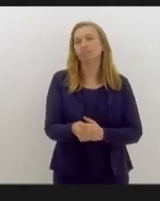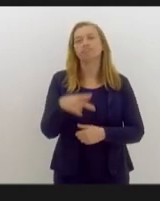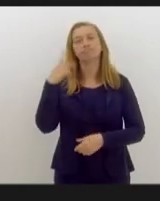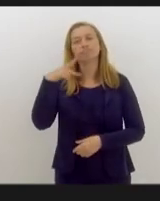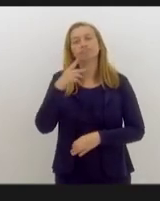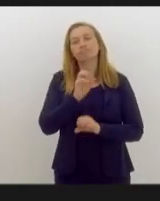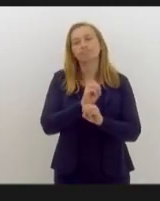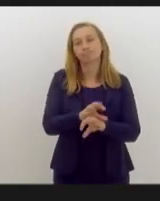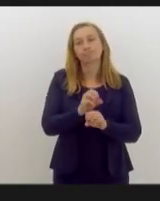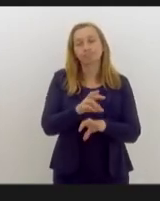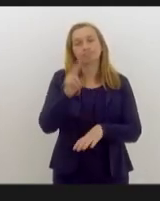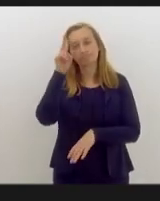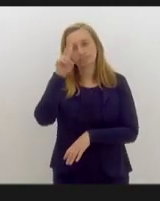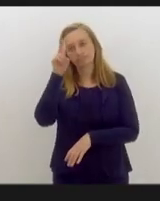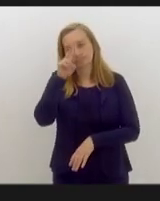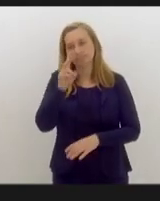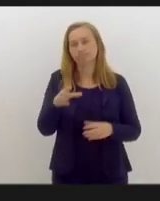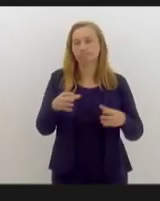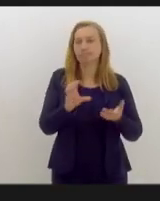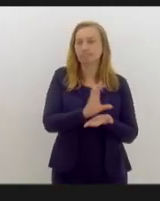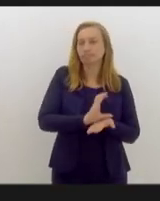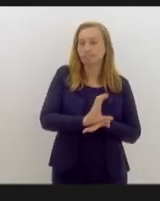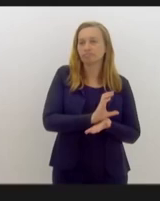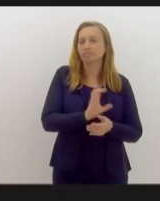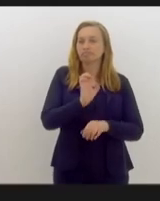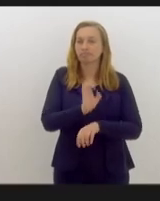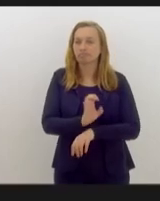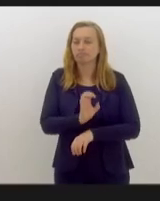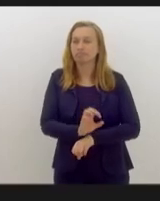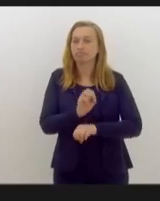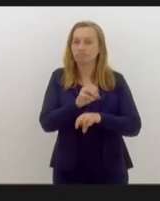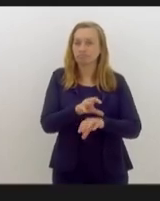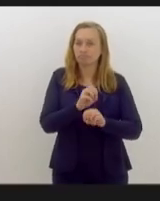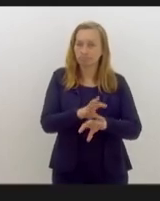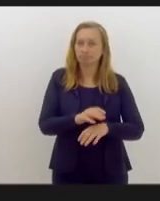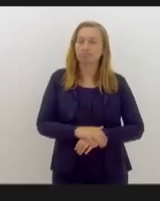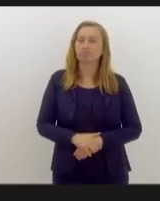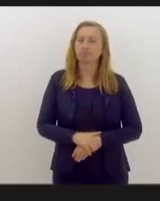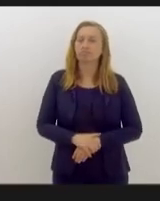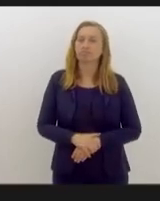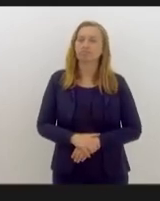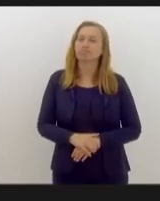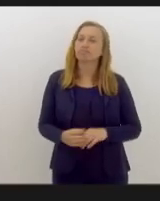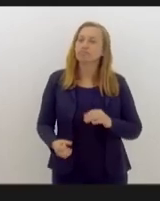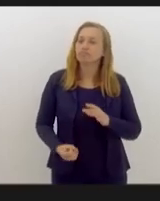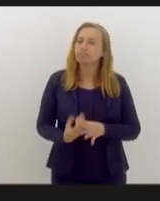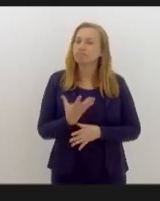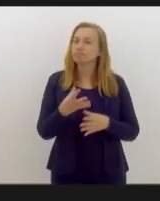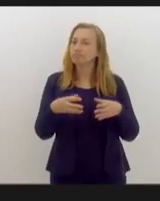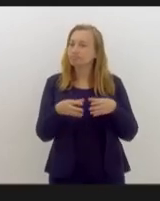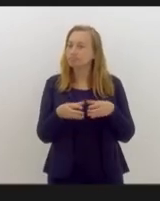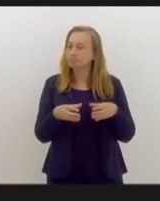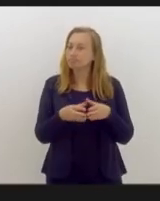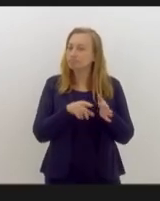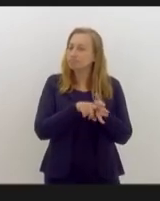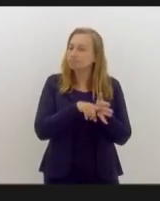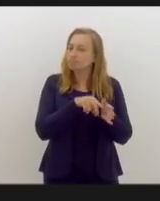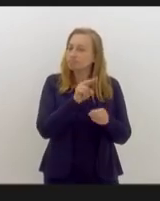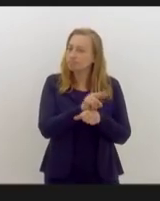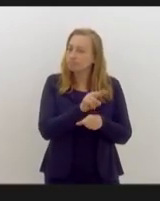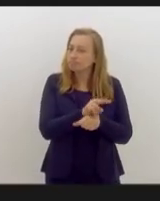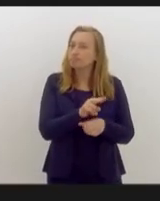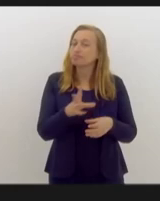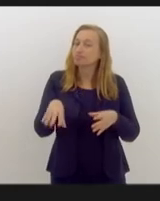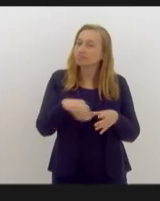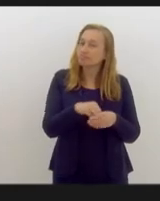educacionais. Lembro que o Conselho Estadual de Educação é um órgão consultivo, normativo e fiscalizador, e